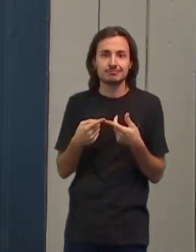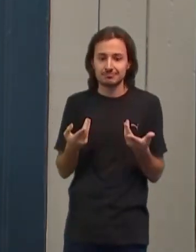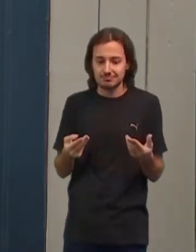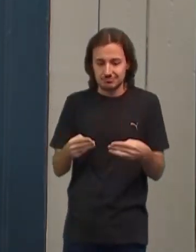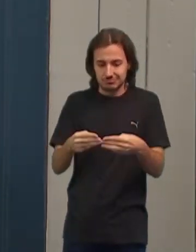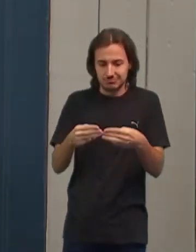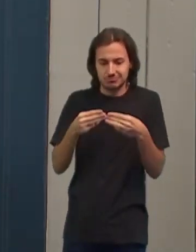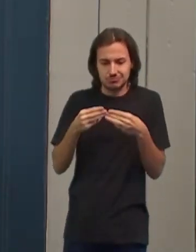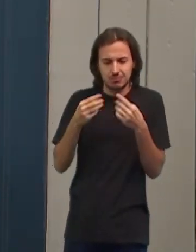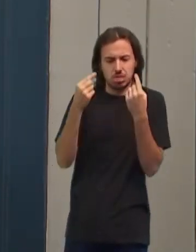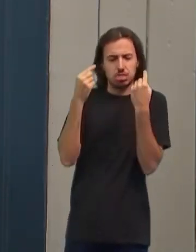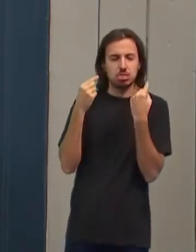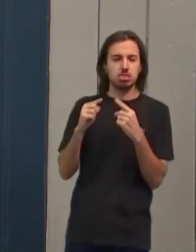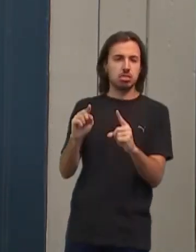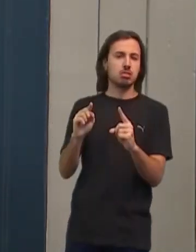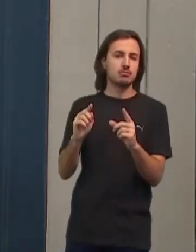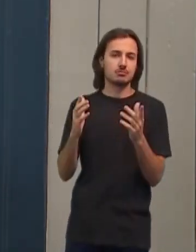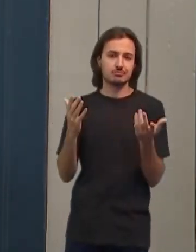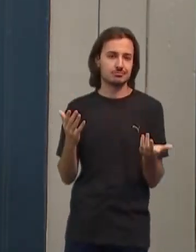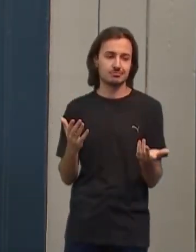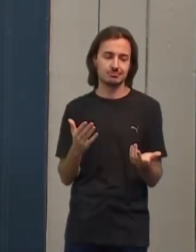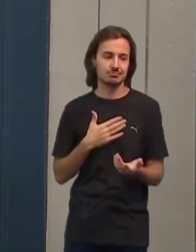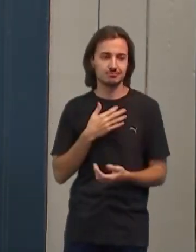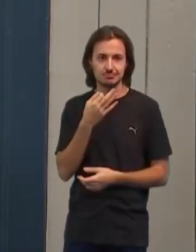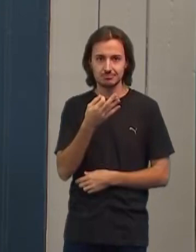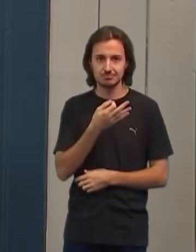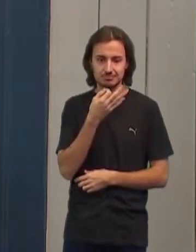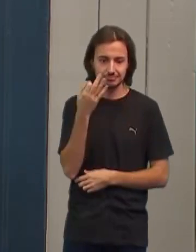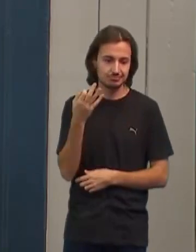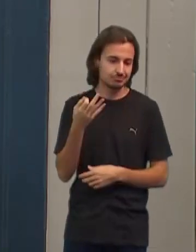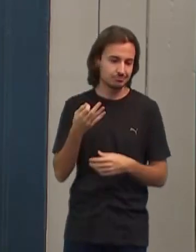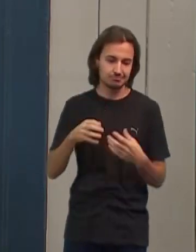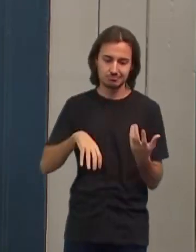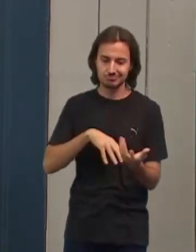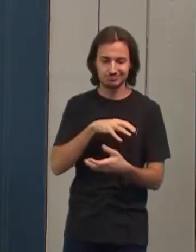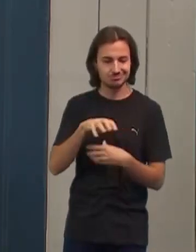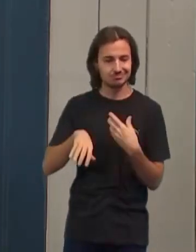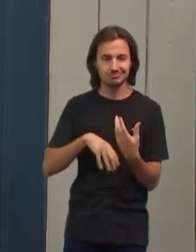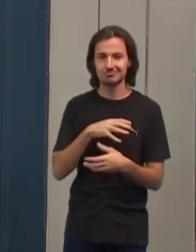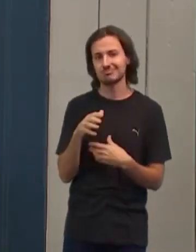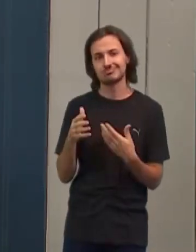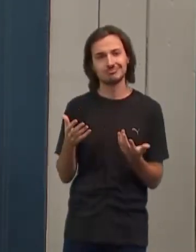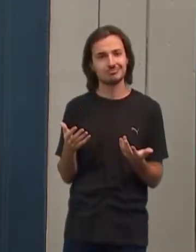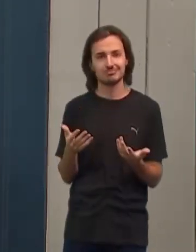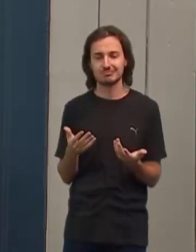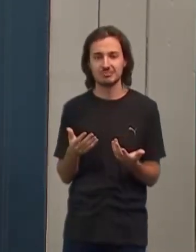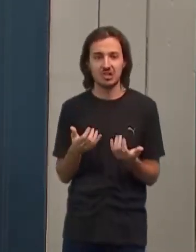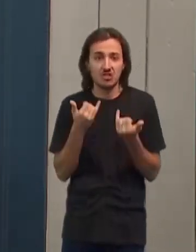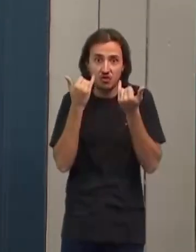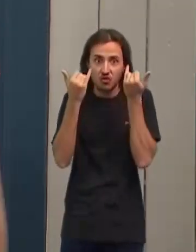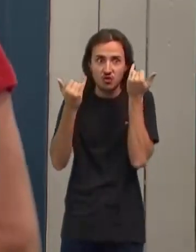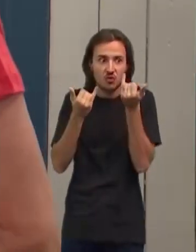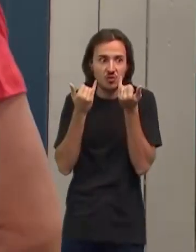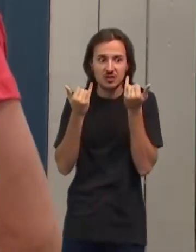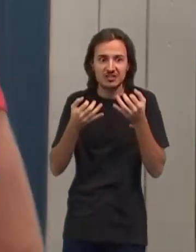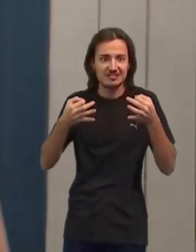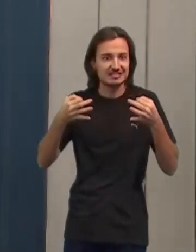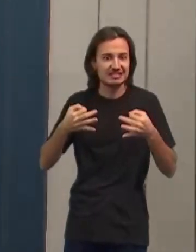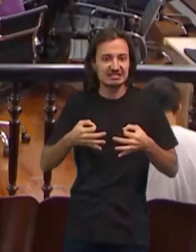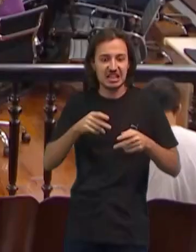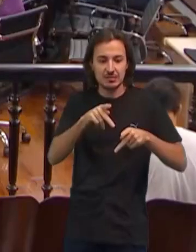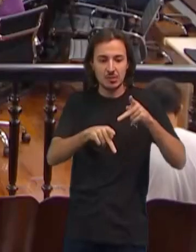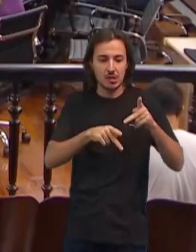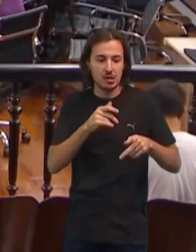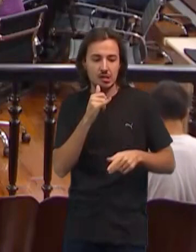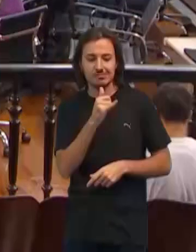repúdio, como eu disse aqui, ela causa confusão e não traz nenhum tipo de informação para a população.